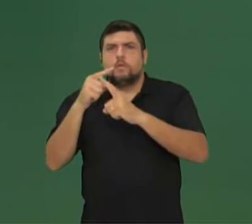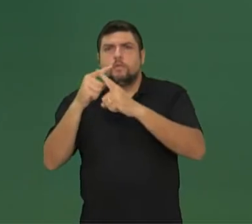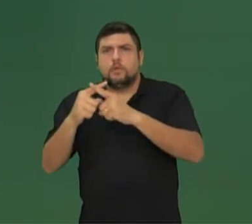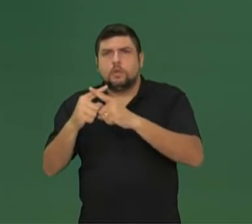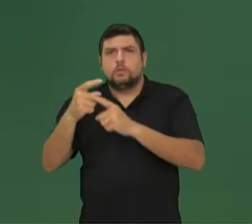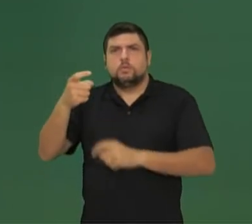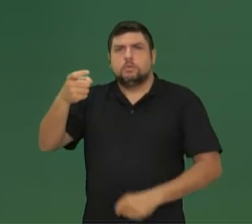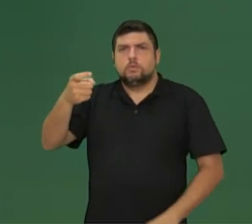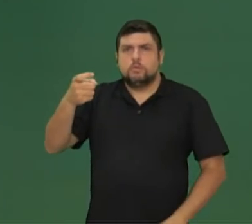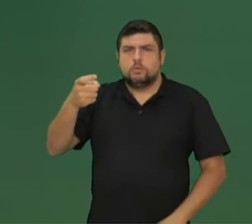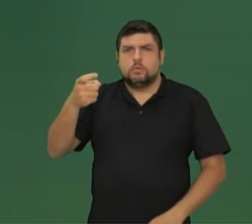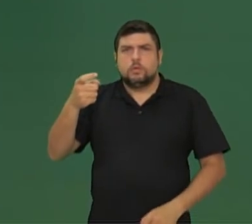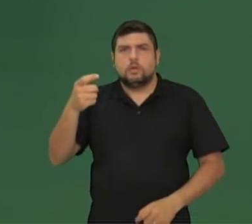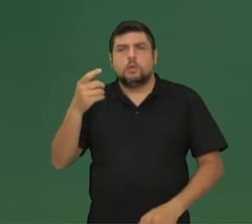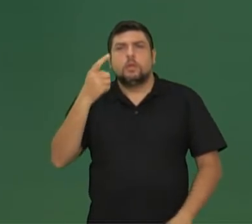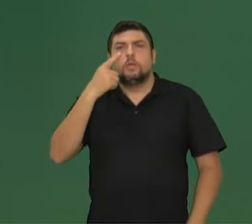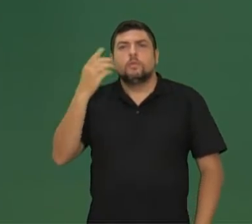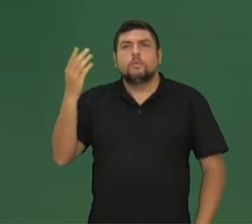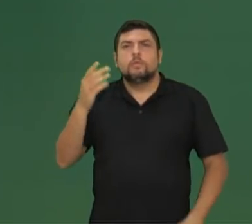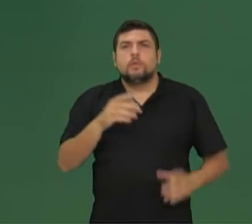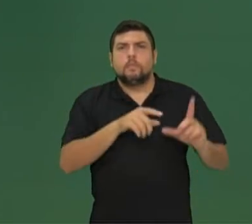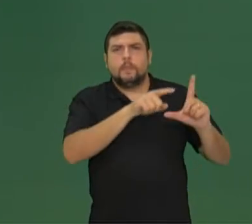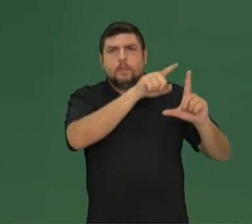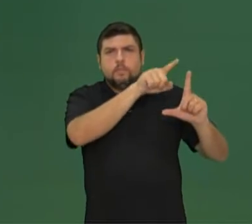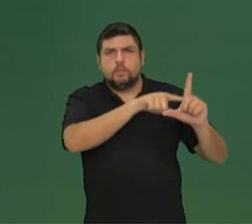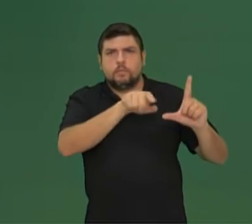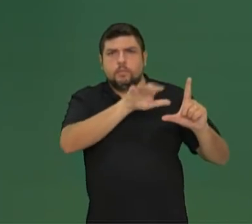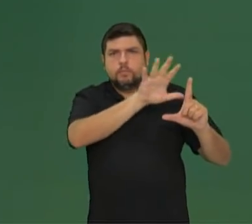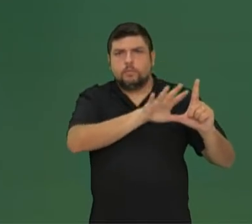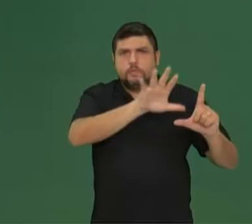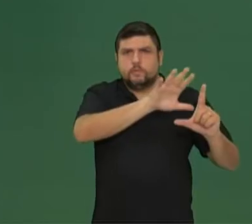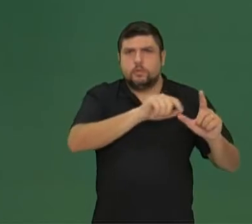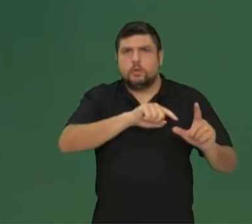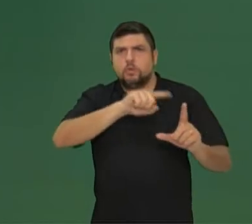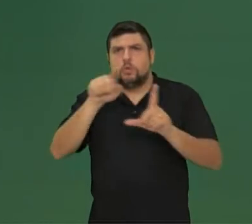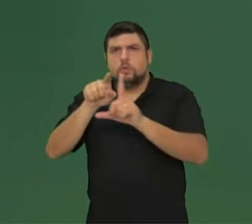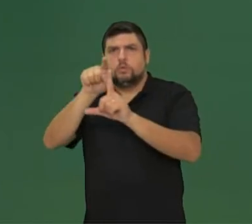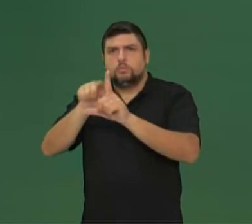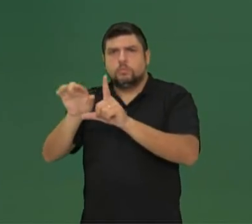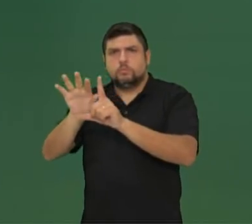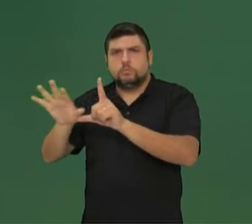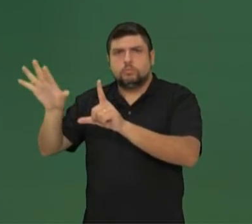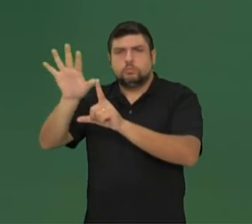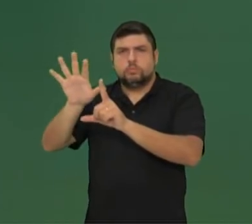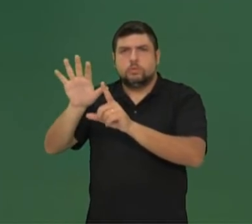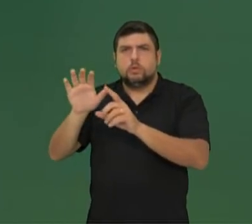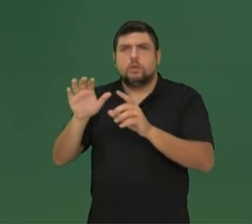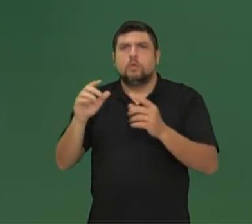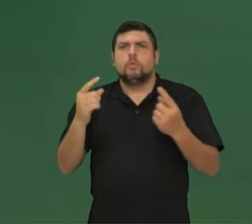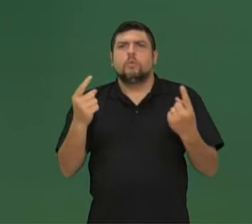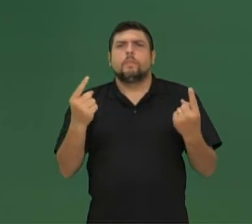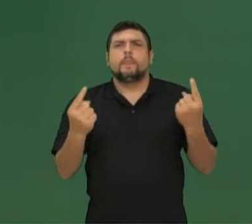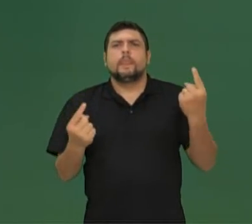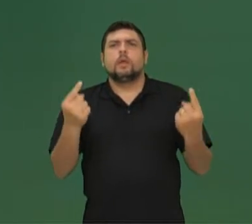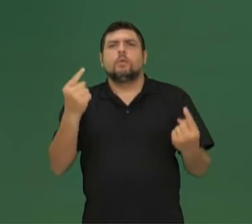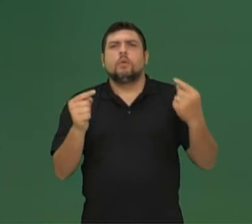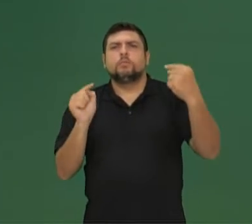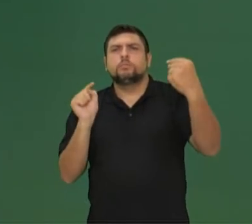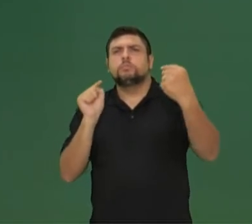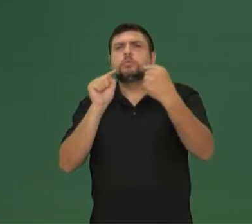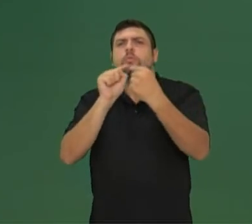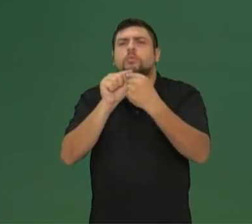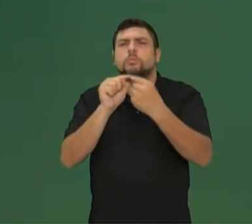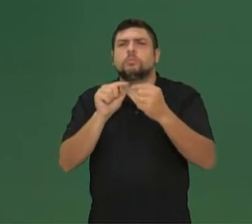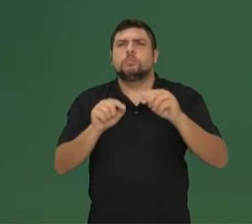A função é f de x igual ao módulo de x vezes o x. É a letra A